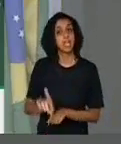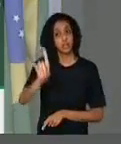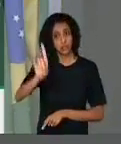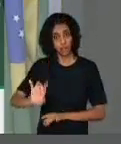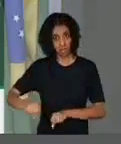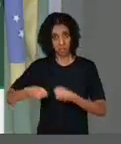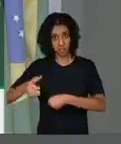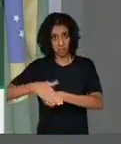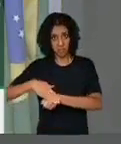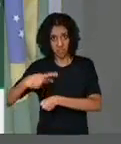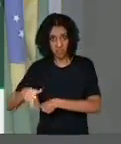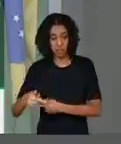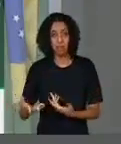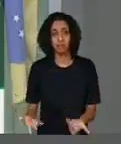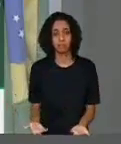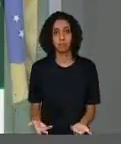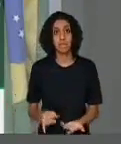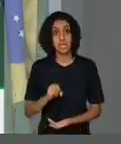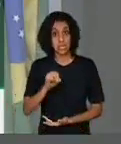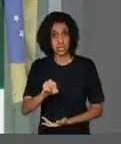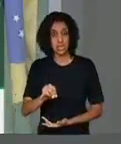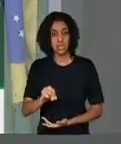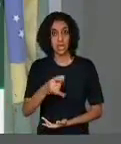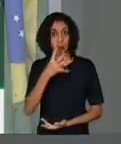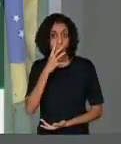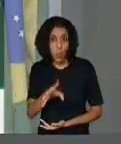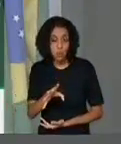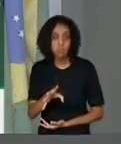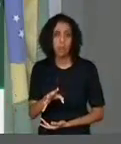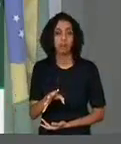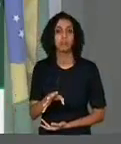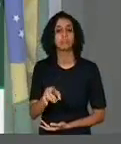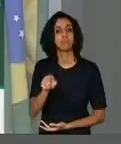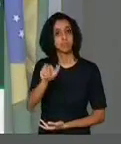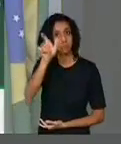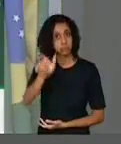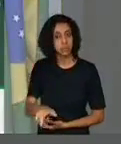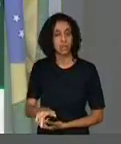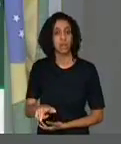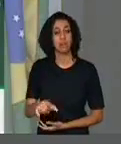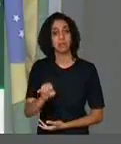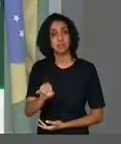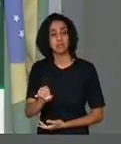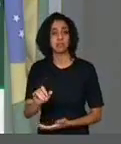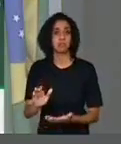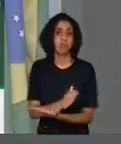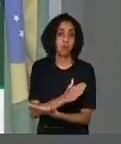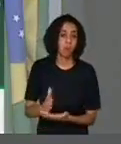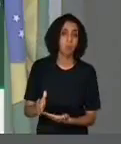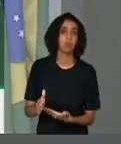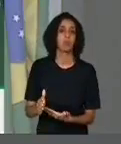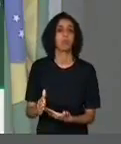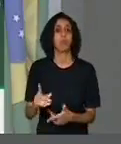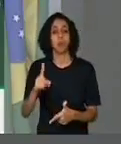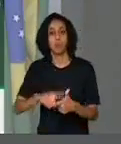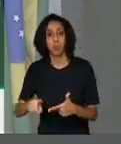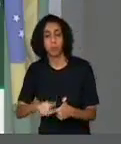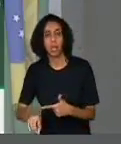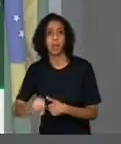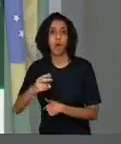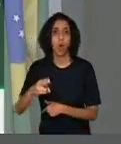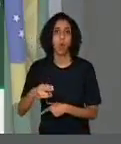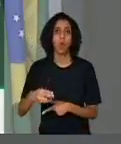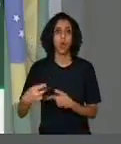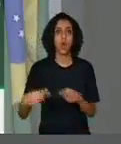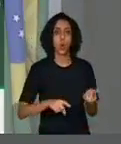que possam, porventura, serem acusados de alguma deficiência ou de alguma perturbação da ordem ou